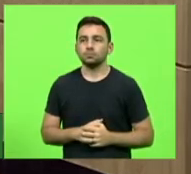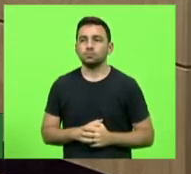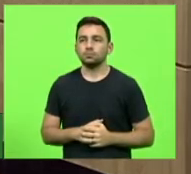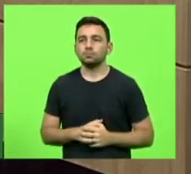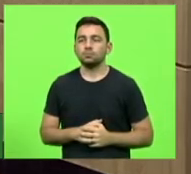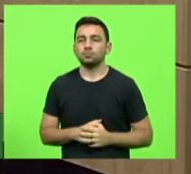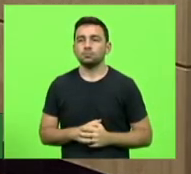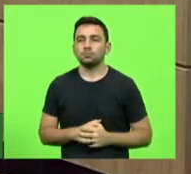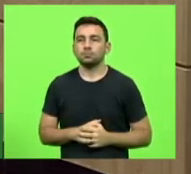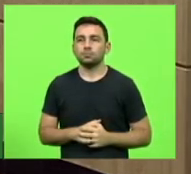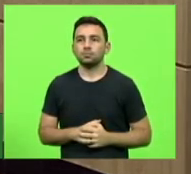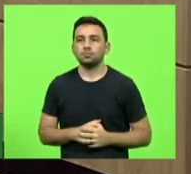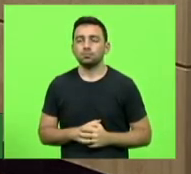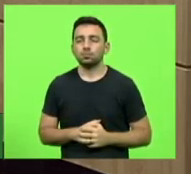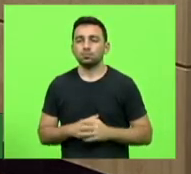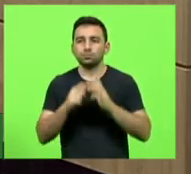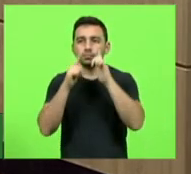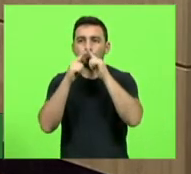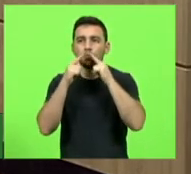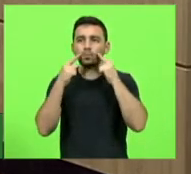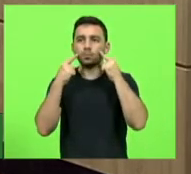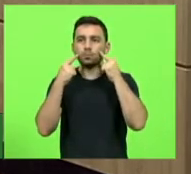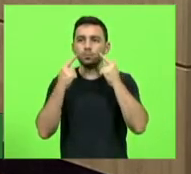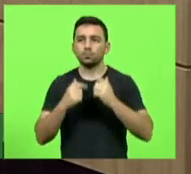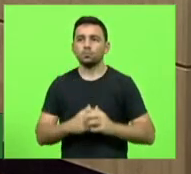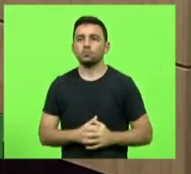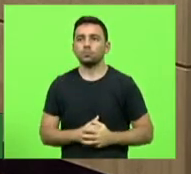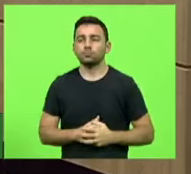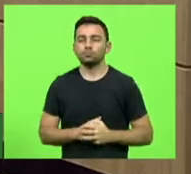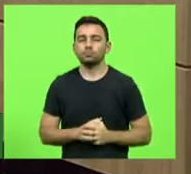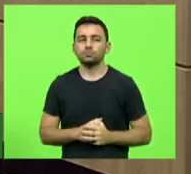Como vota o deputado Romildo Titon?